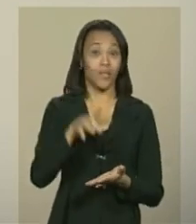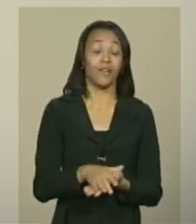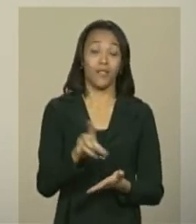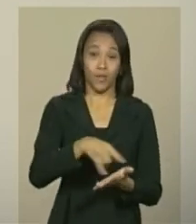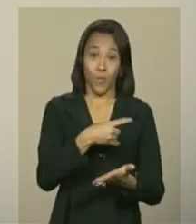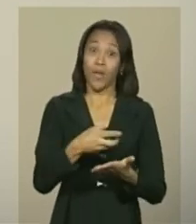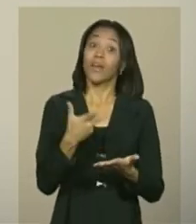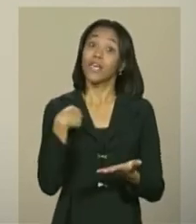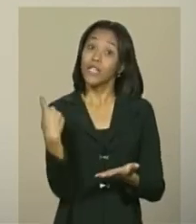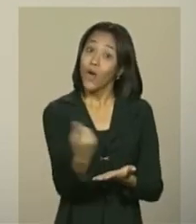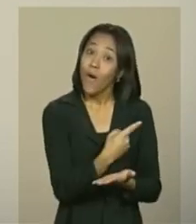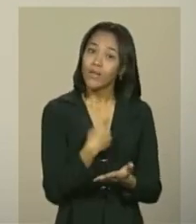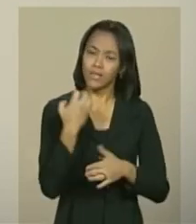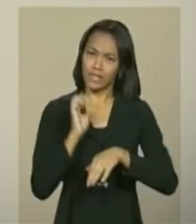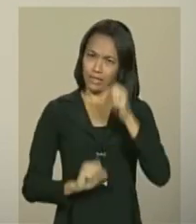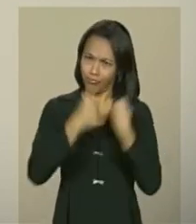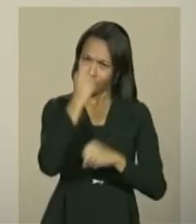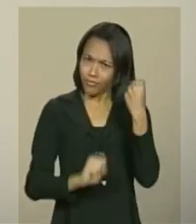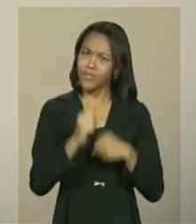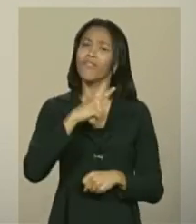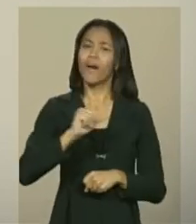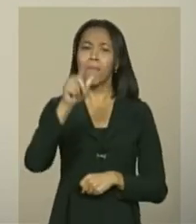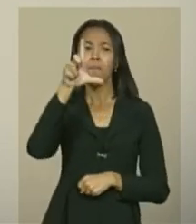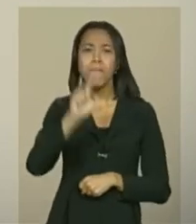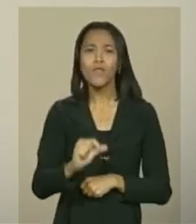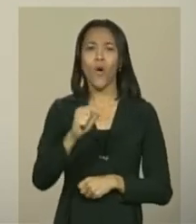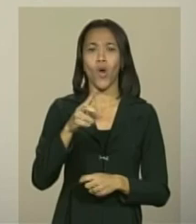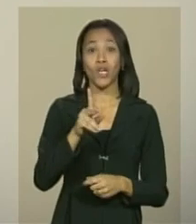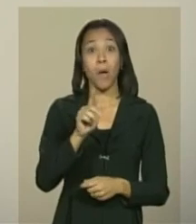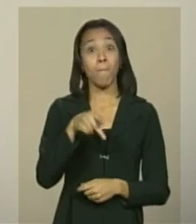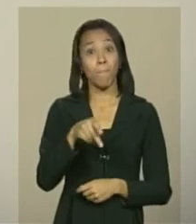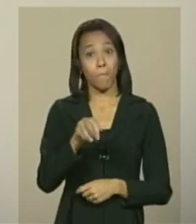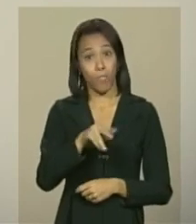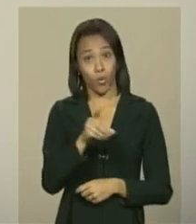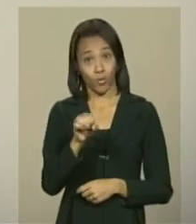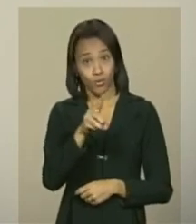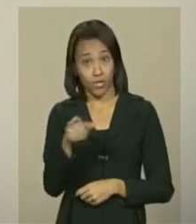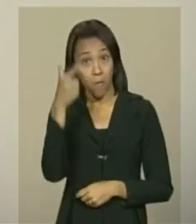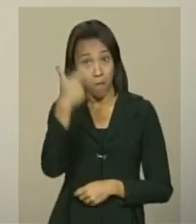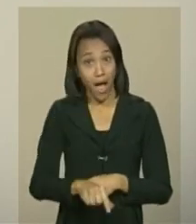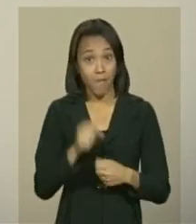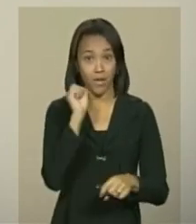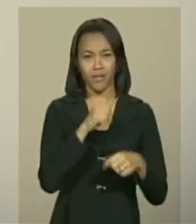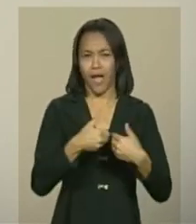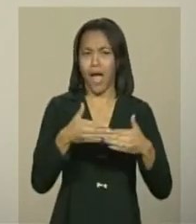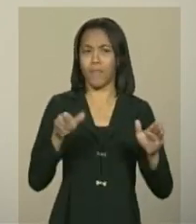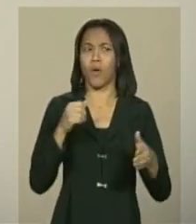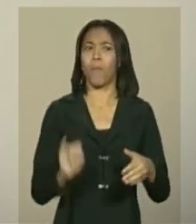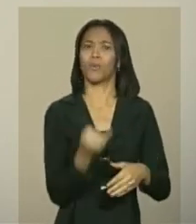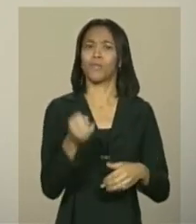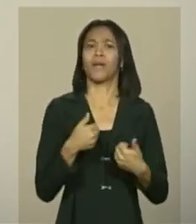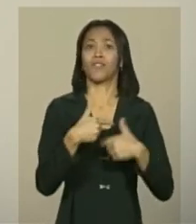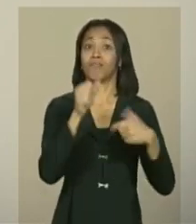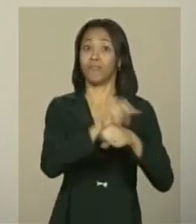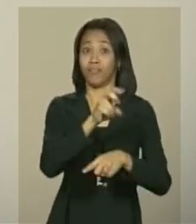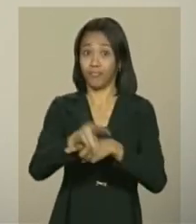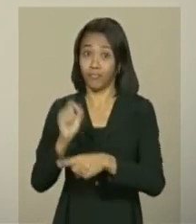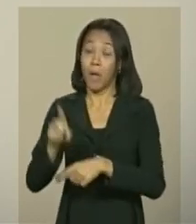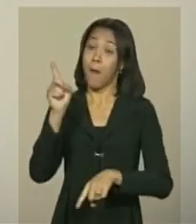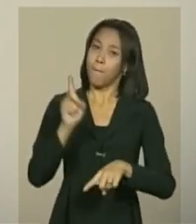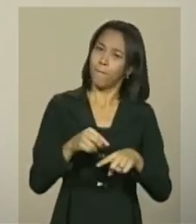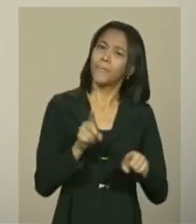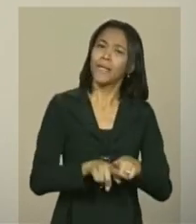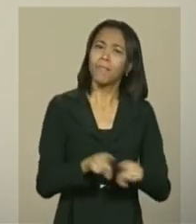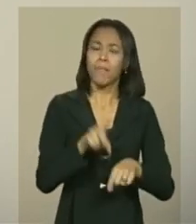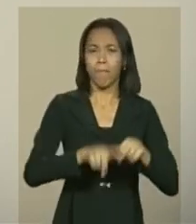significa que as nossas indústrias terão menor custo de produção poderão gerar mais empregos e oferecer produtos mais